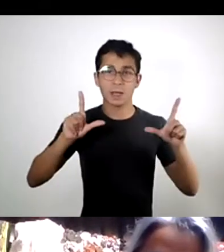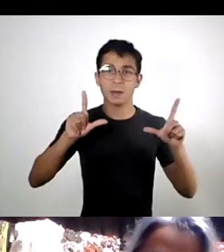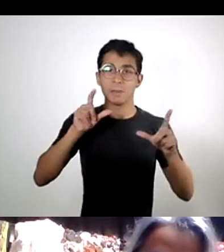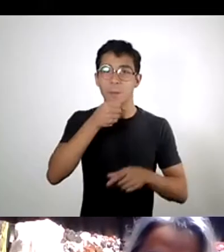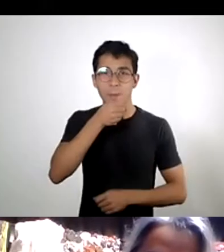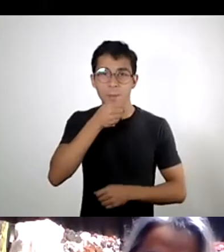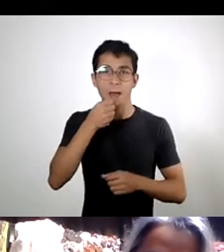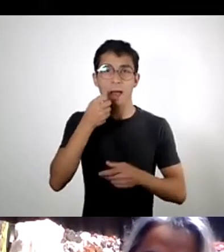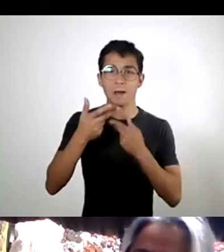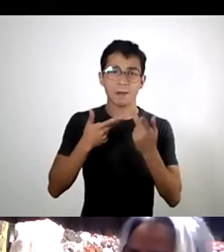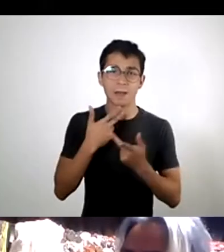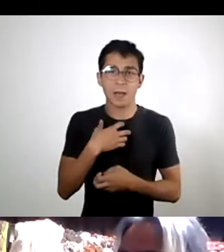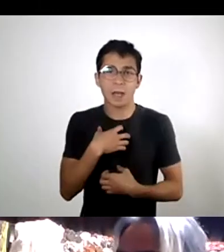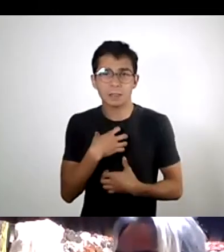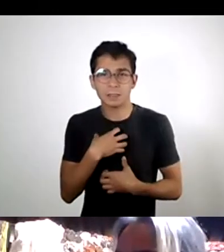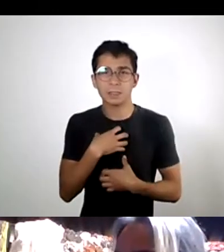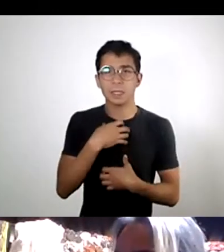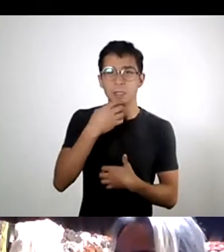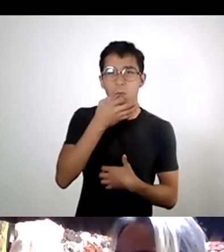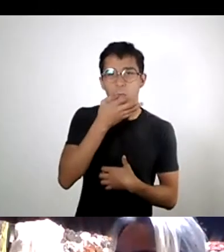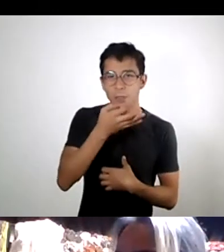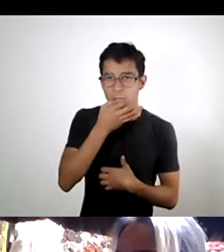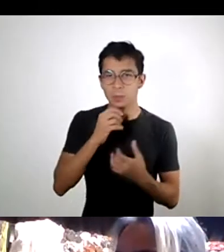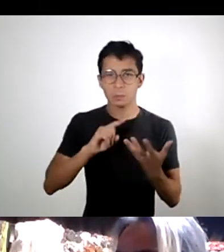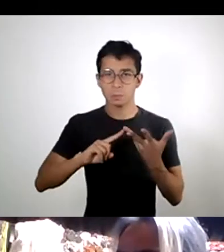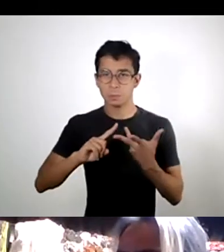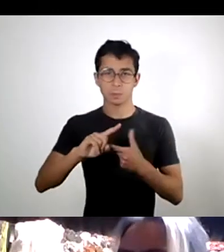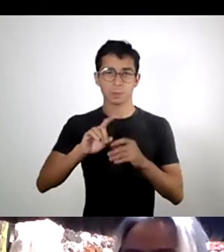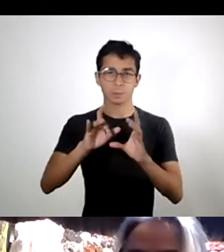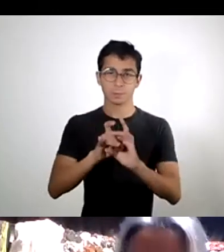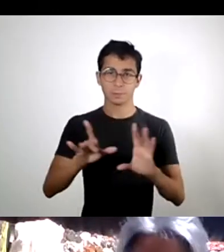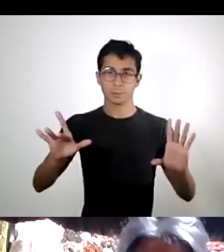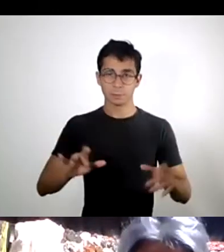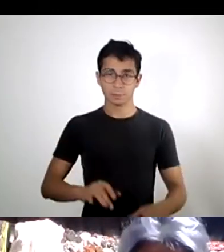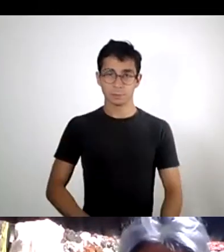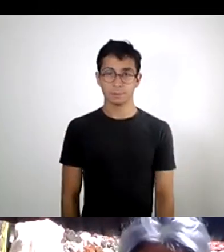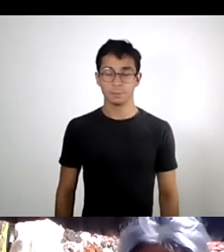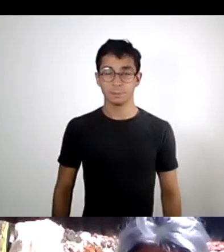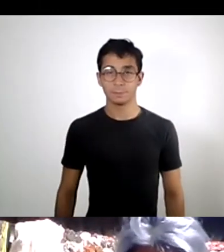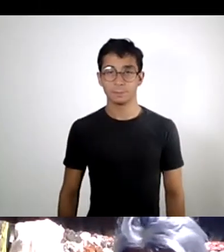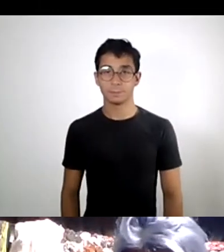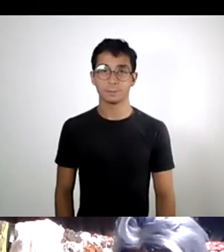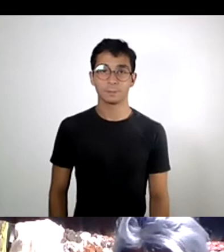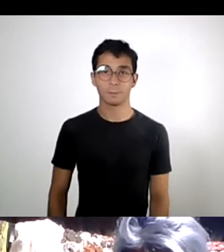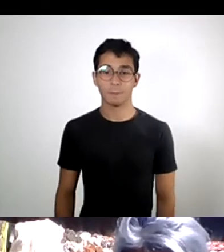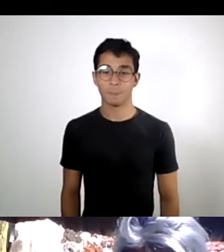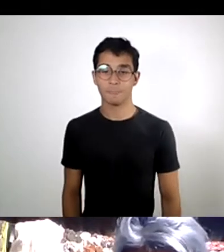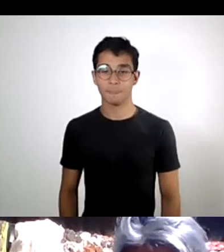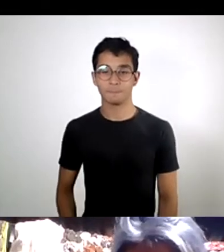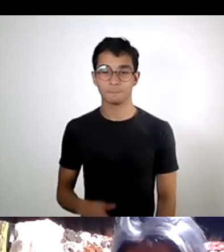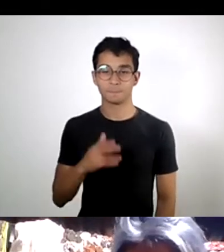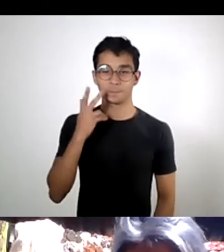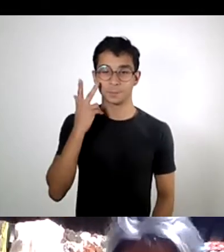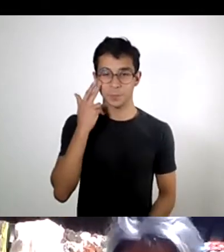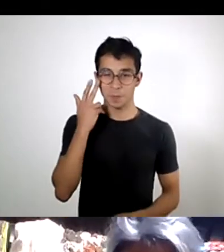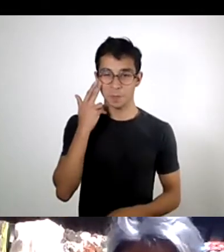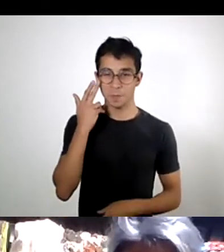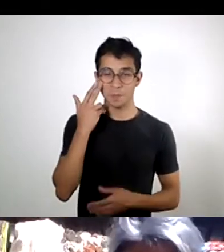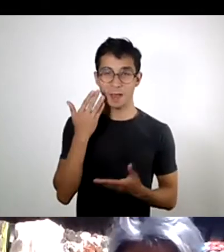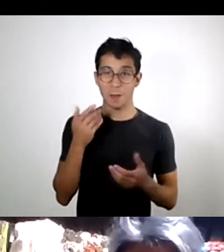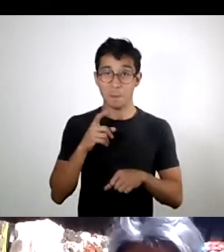as impressões de vocês. É assim mesmo, né? A gente percebe que quando a gente